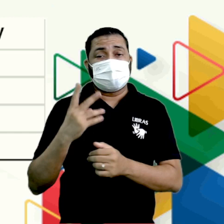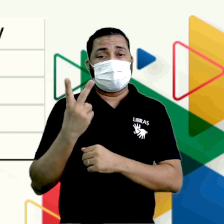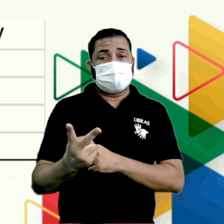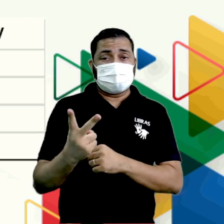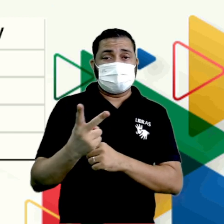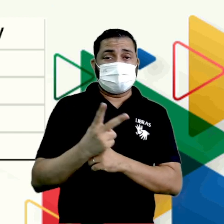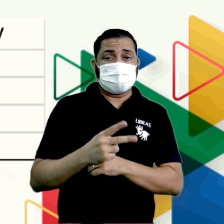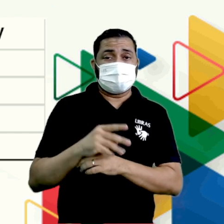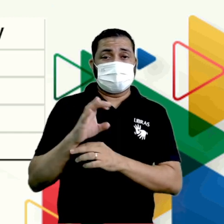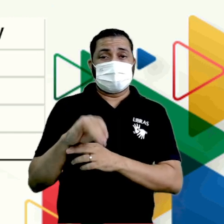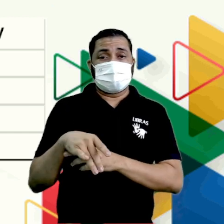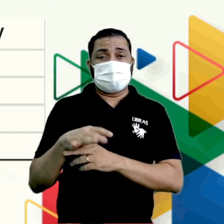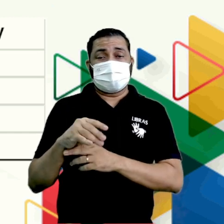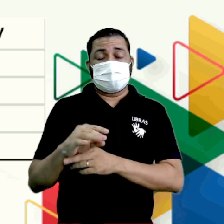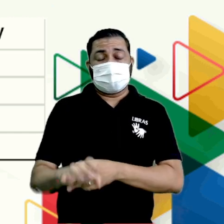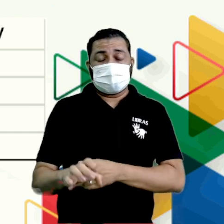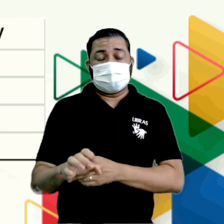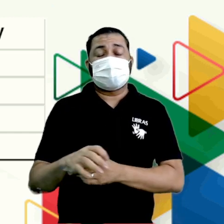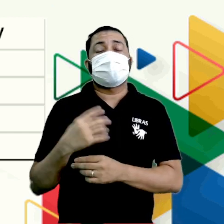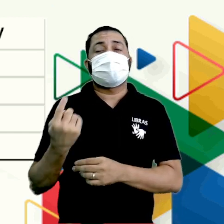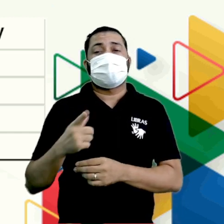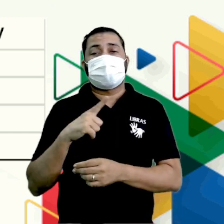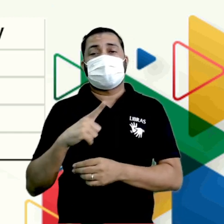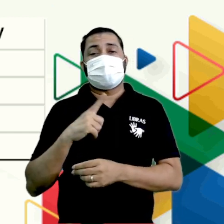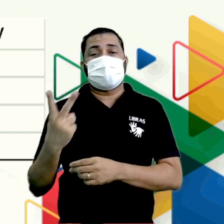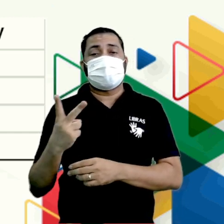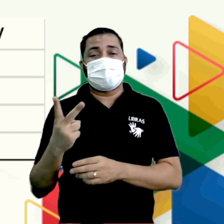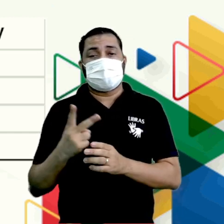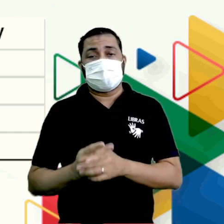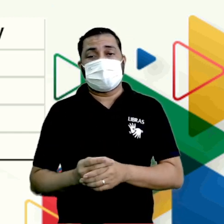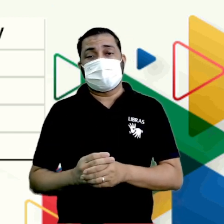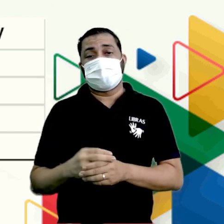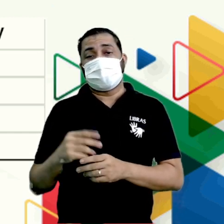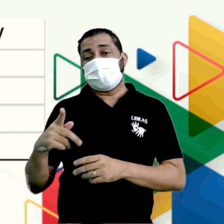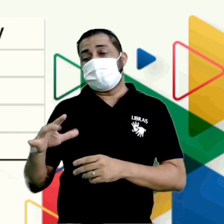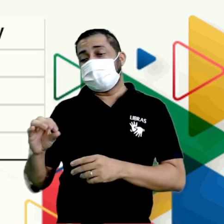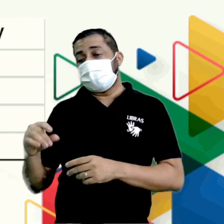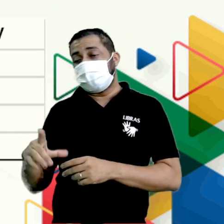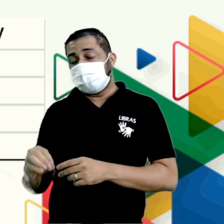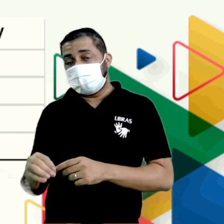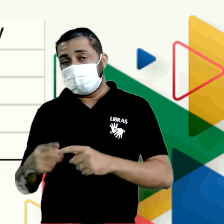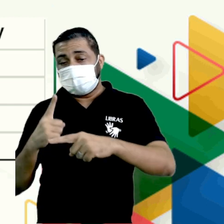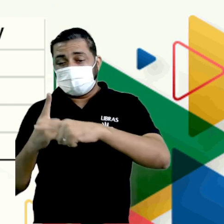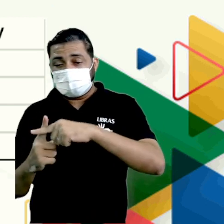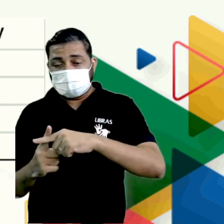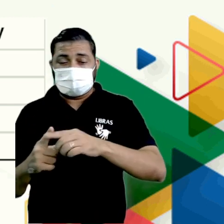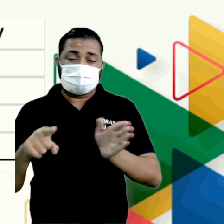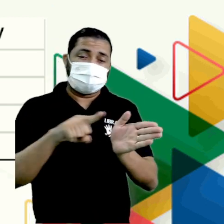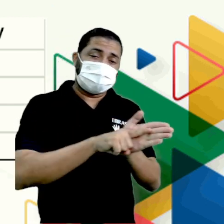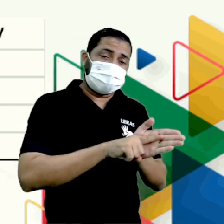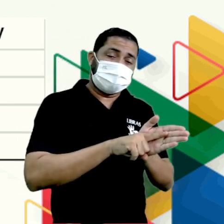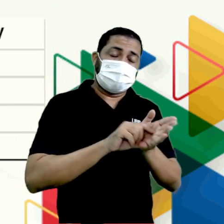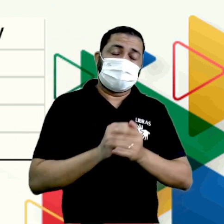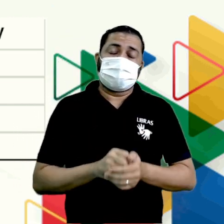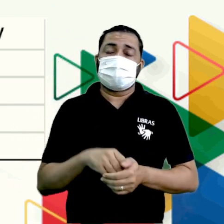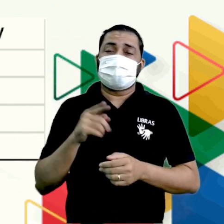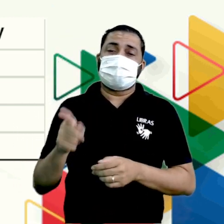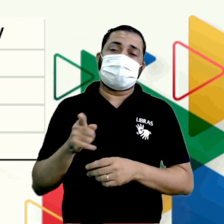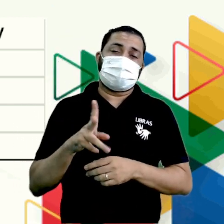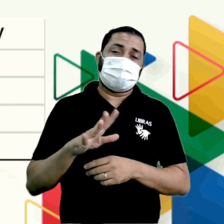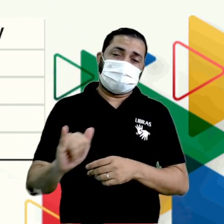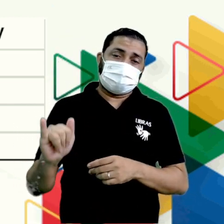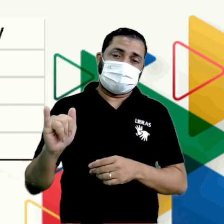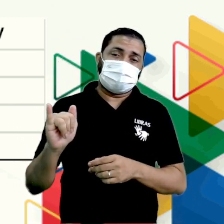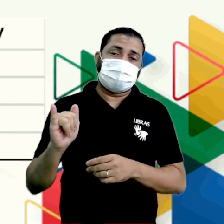menos duas semicélulas, a gente vai ter os 2 polos da pilha, o polo positivo e o polo negativo, e a pilha vai